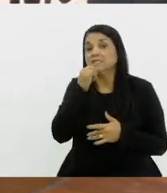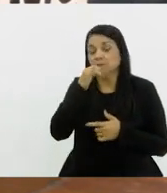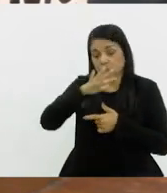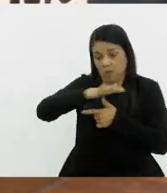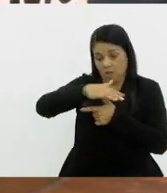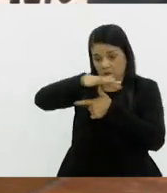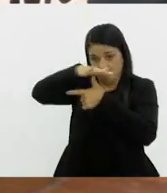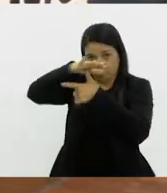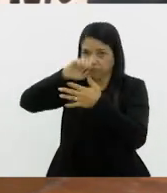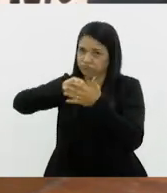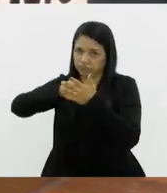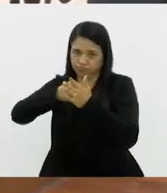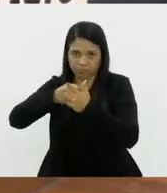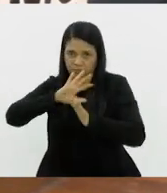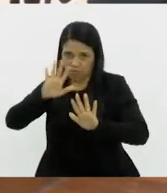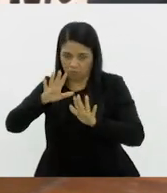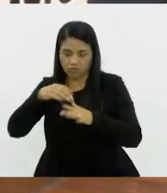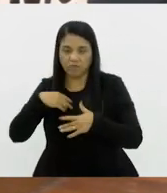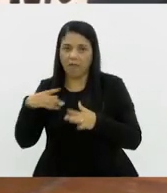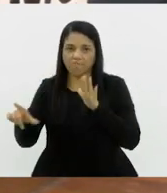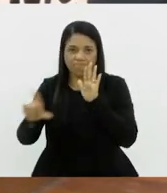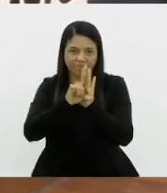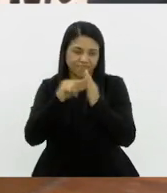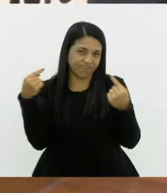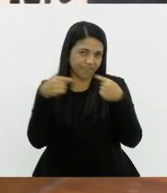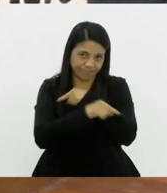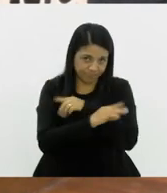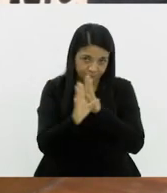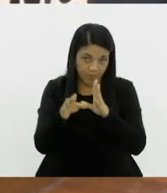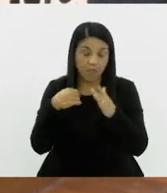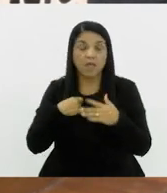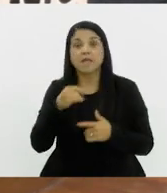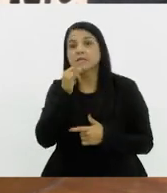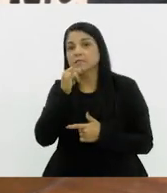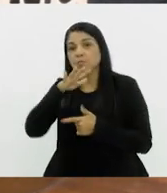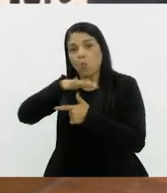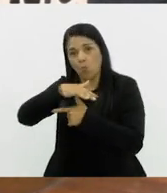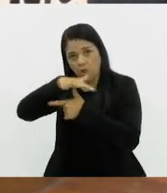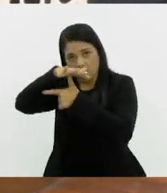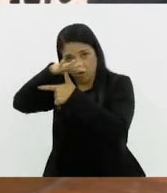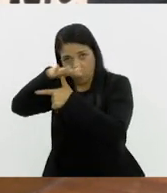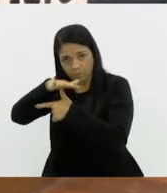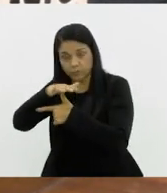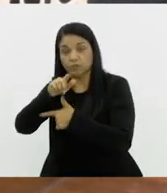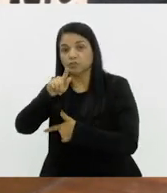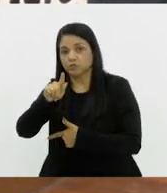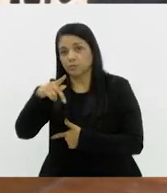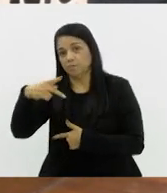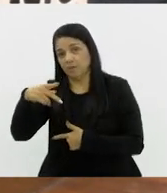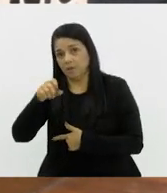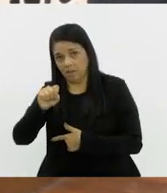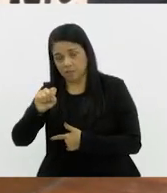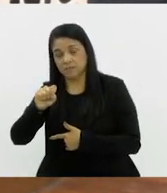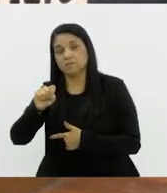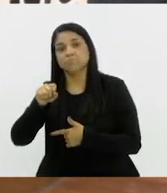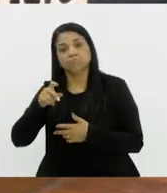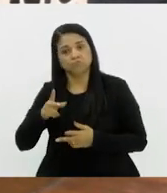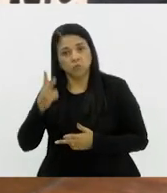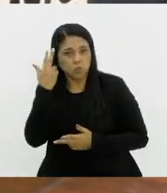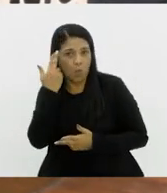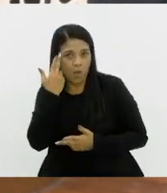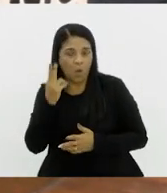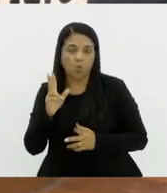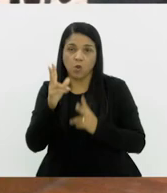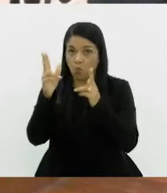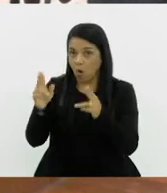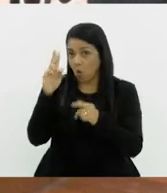desligados, porque aí já está na ilegalidade, mas se nós temos um helicóptero que está com o GPS ligado, né, assim como o Uber também está. Não,